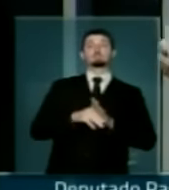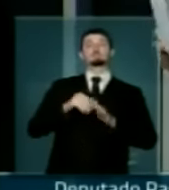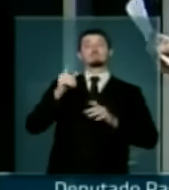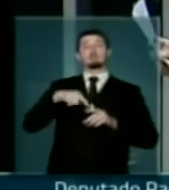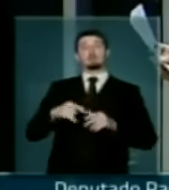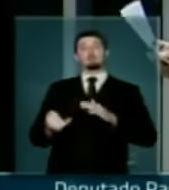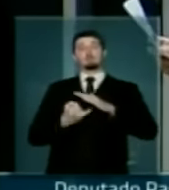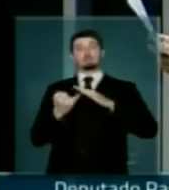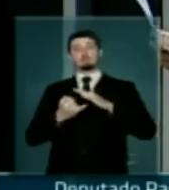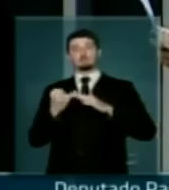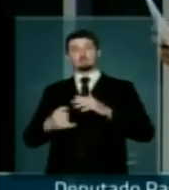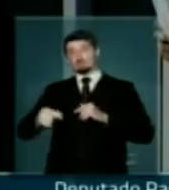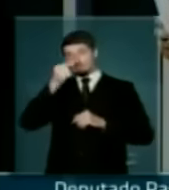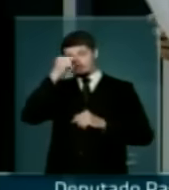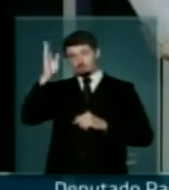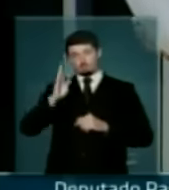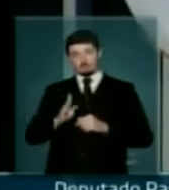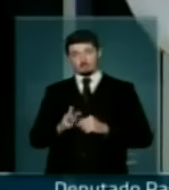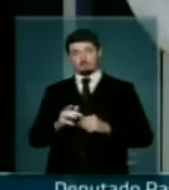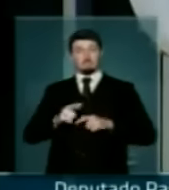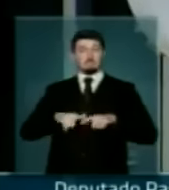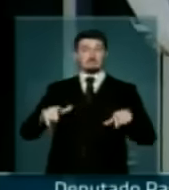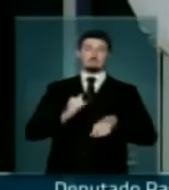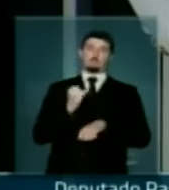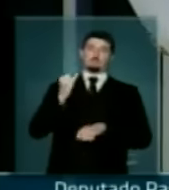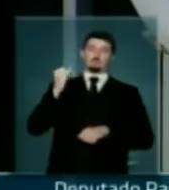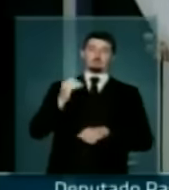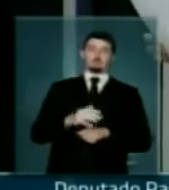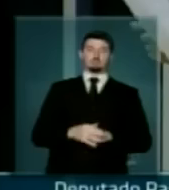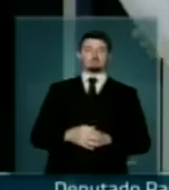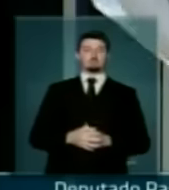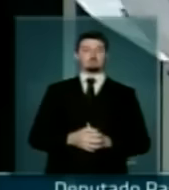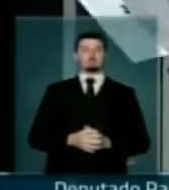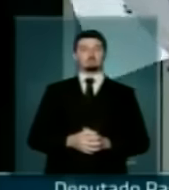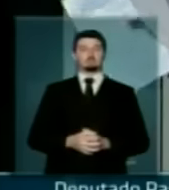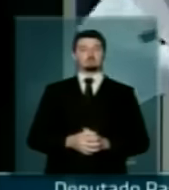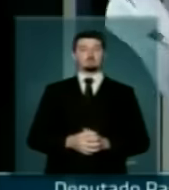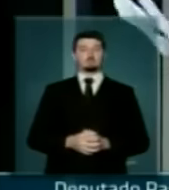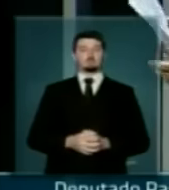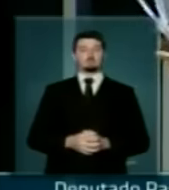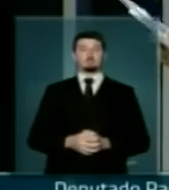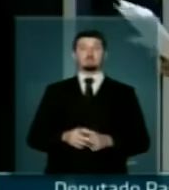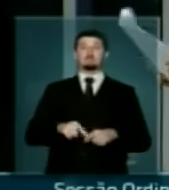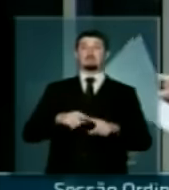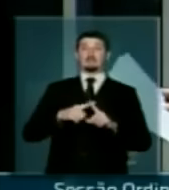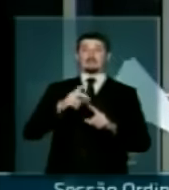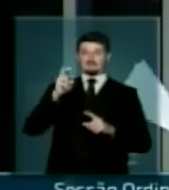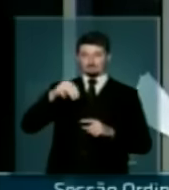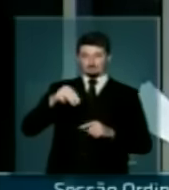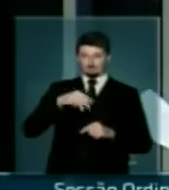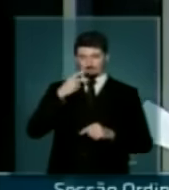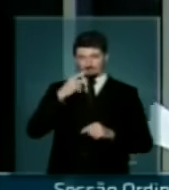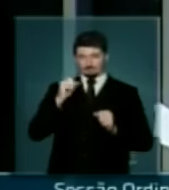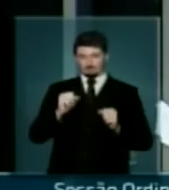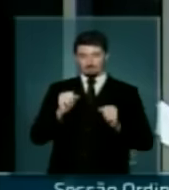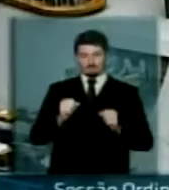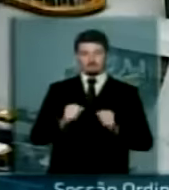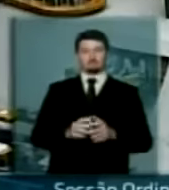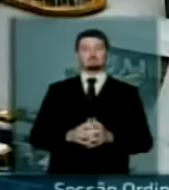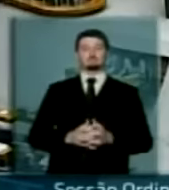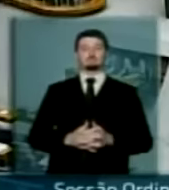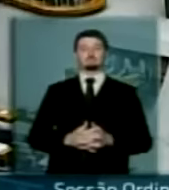das maiores entidades evangélicas do país. E pra... pela repercussão do pronunciamento, vou dar mais 5 minutos a Vossa Excelência para